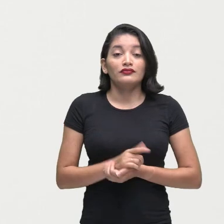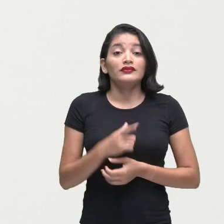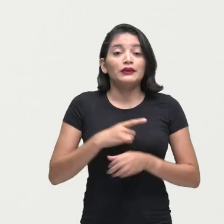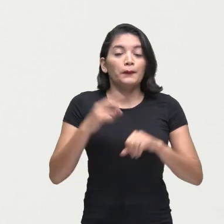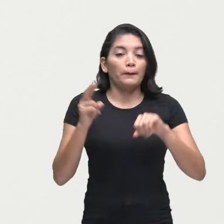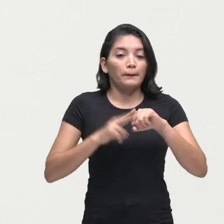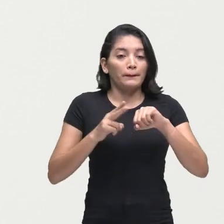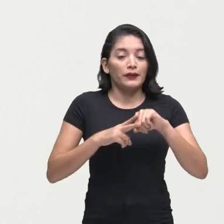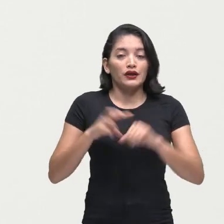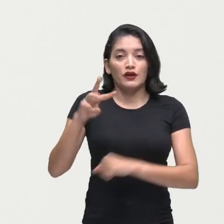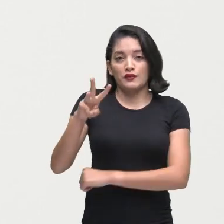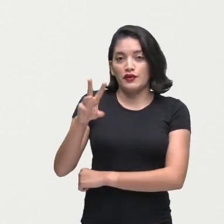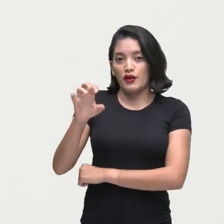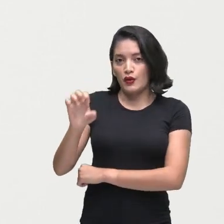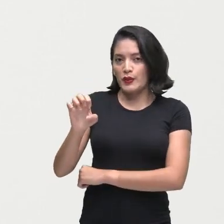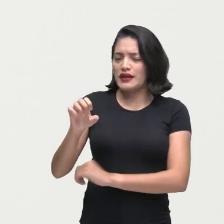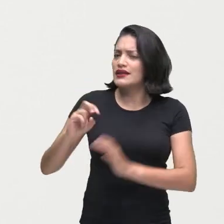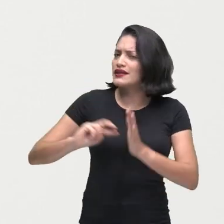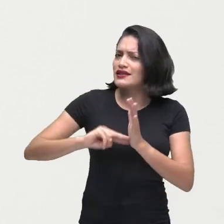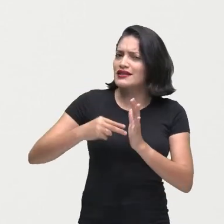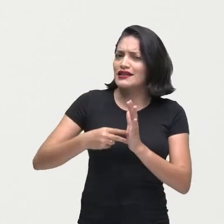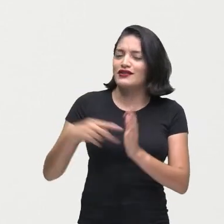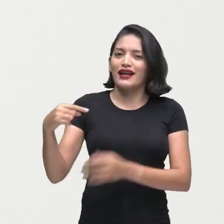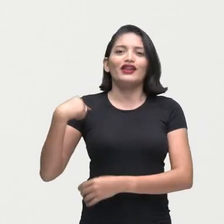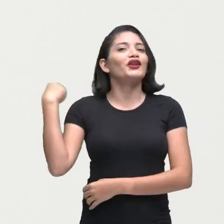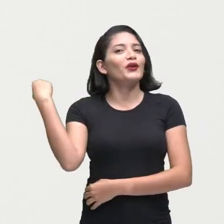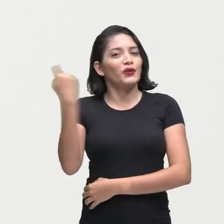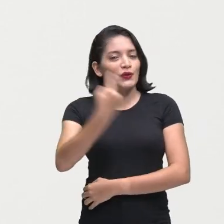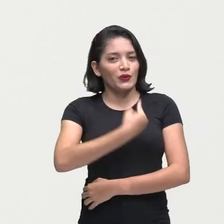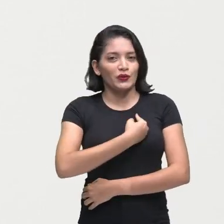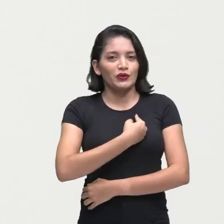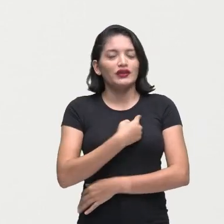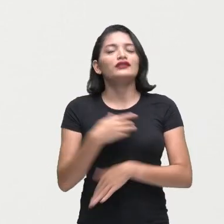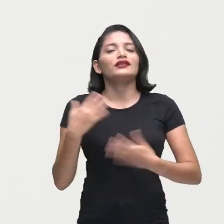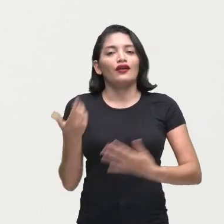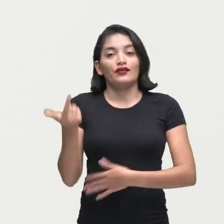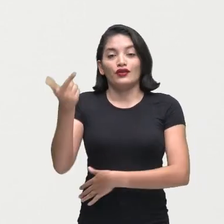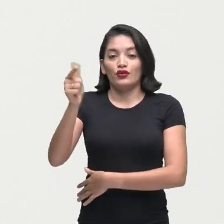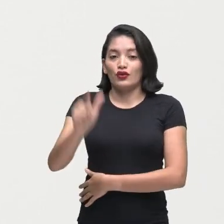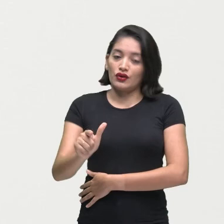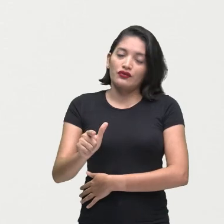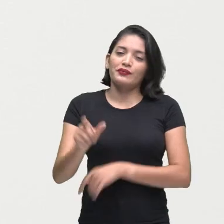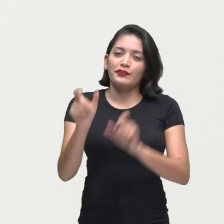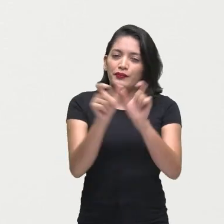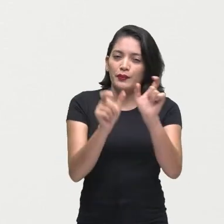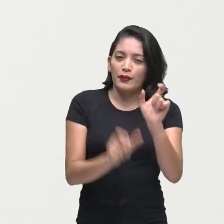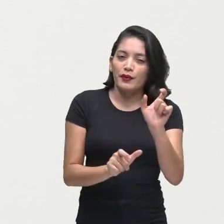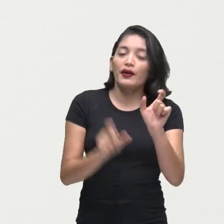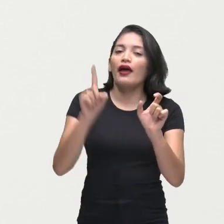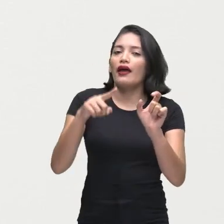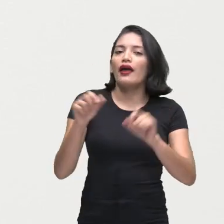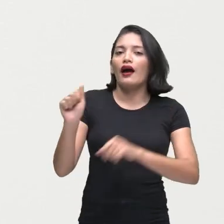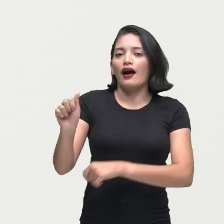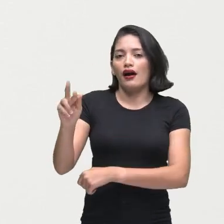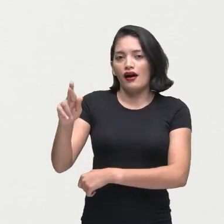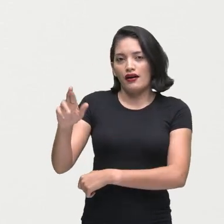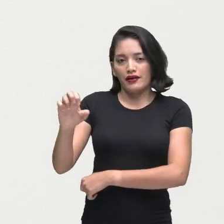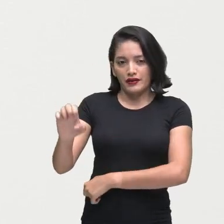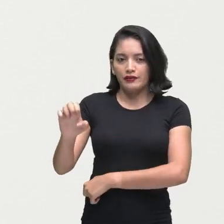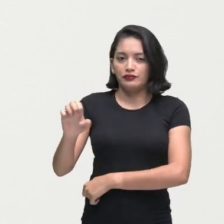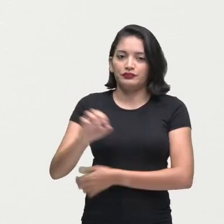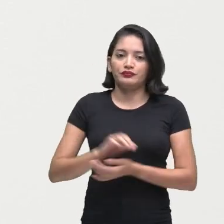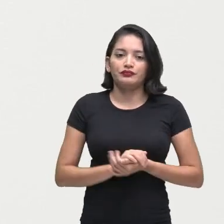pronome we que significa nós são novamente a conjugação é com ar we